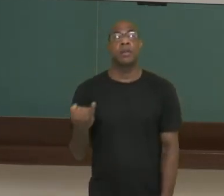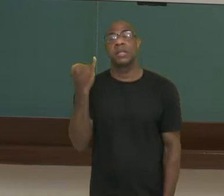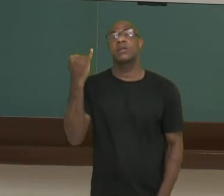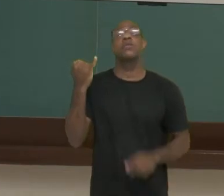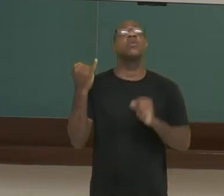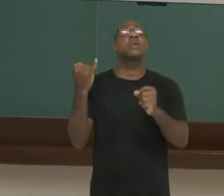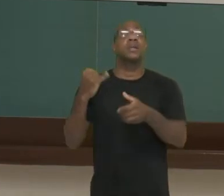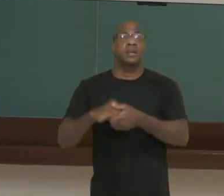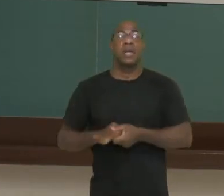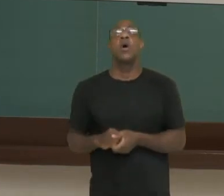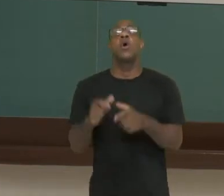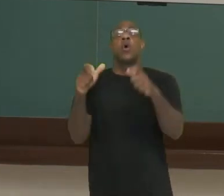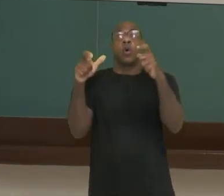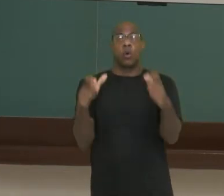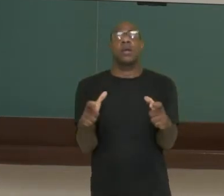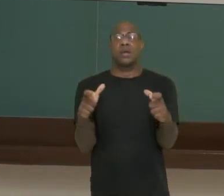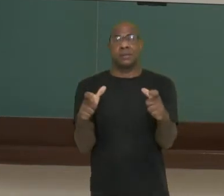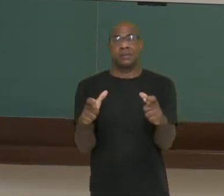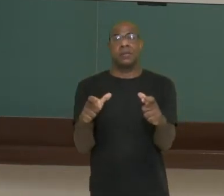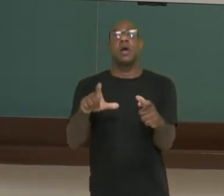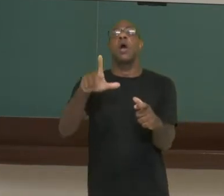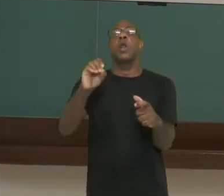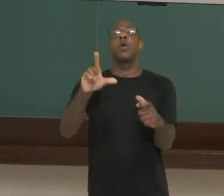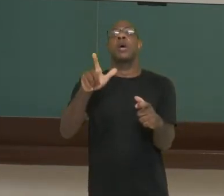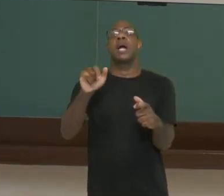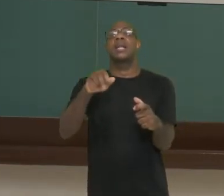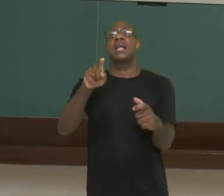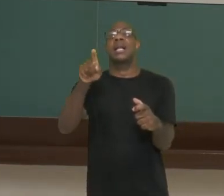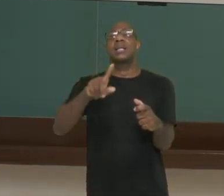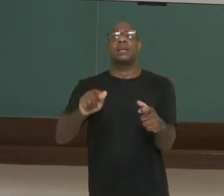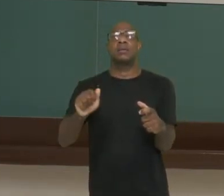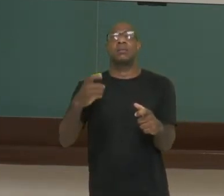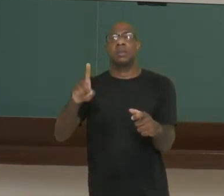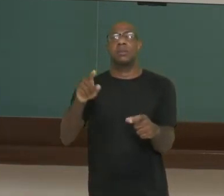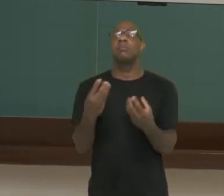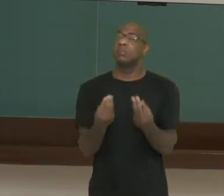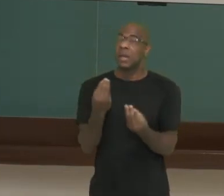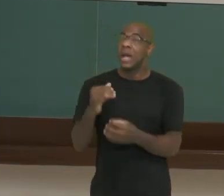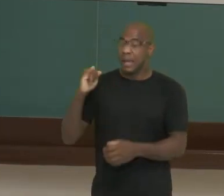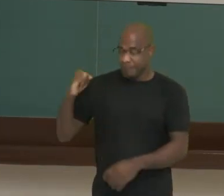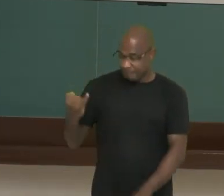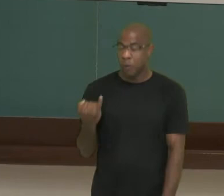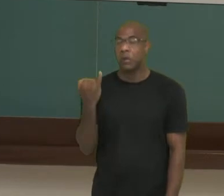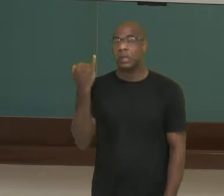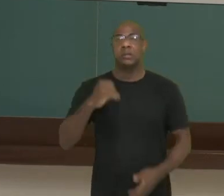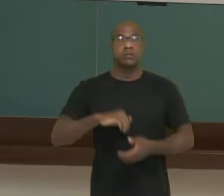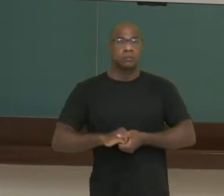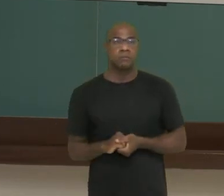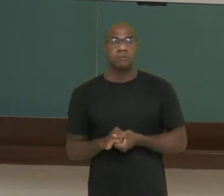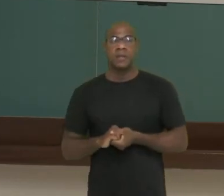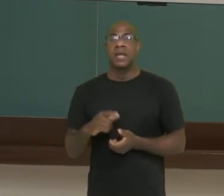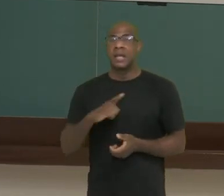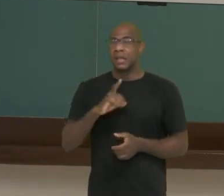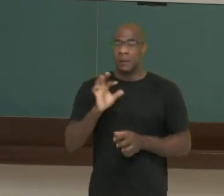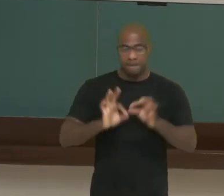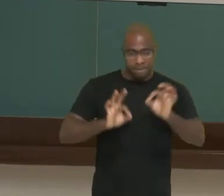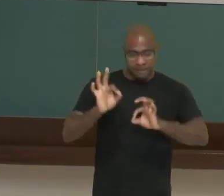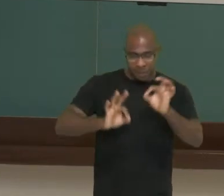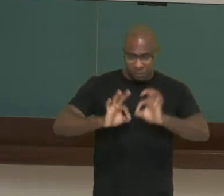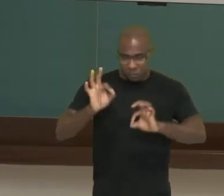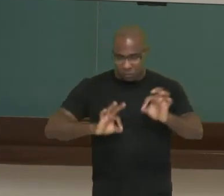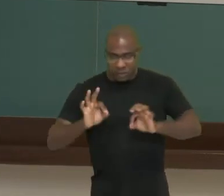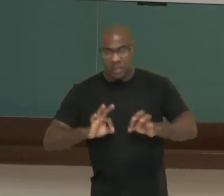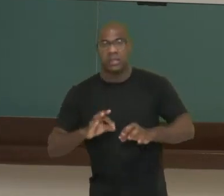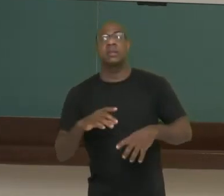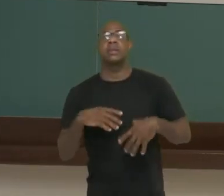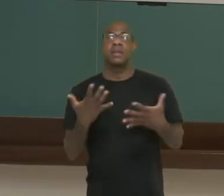negócio, a localização. A localização é fundamental, porque muita gente tem um belo projeto, um bom